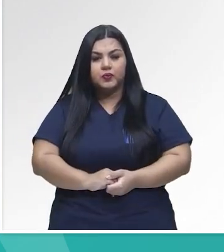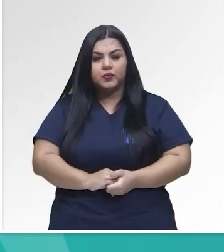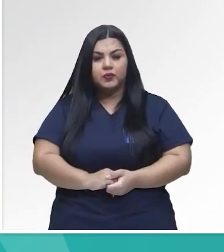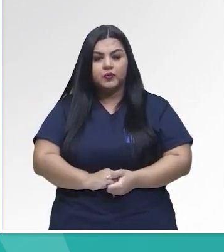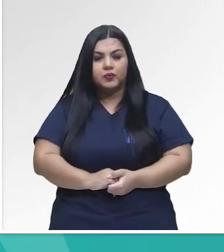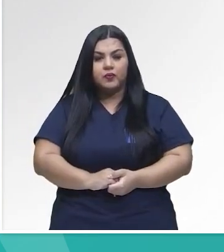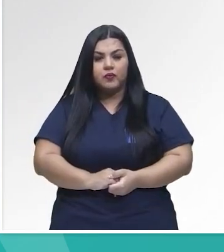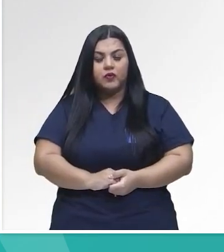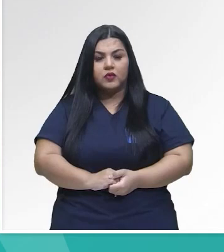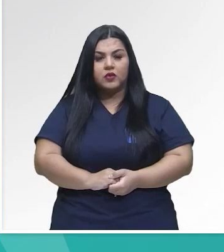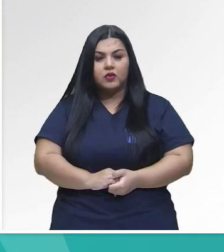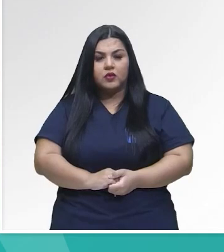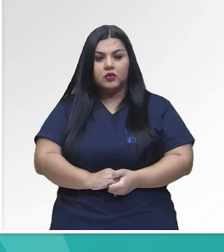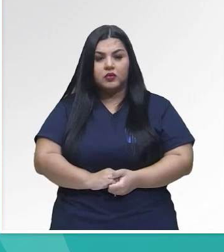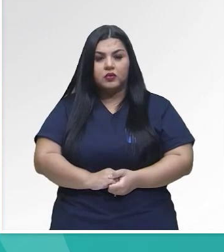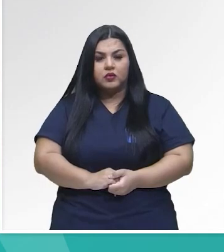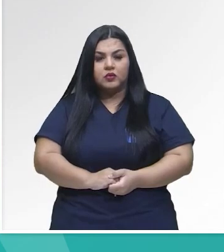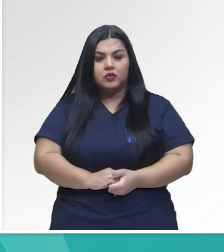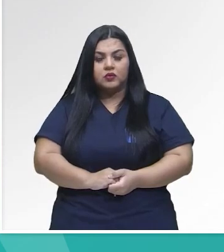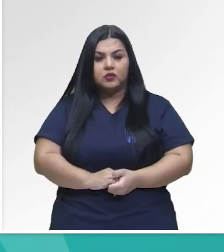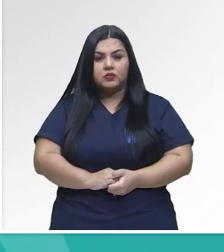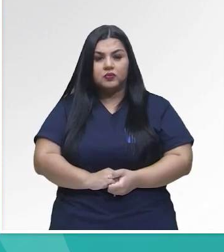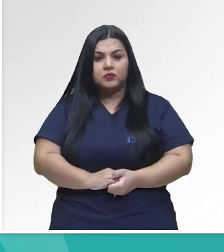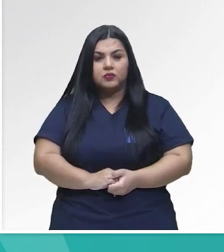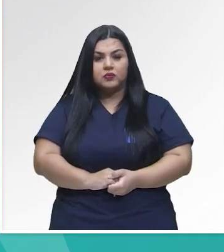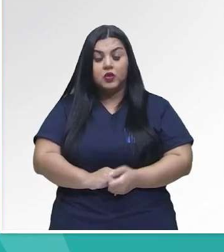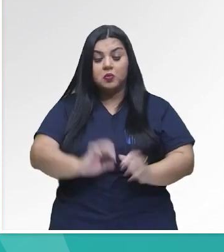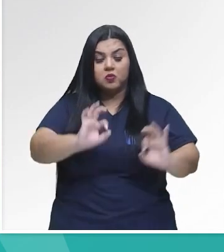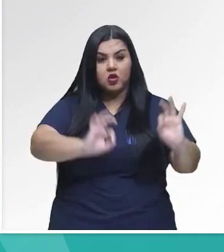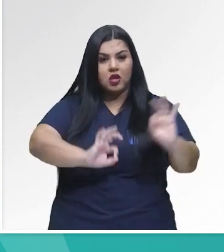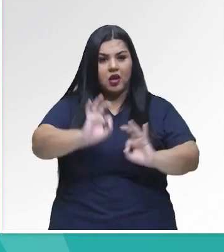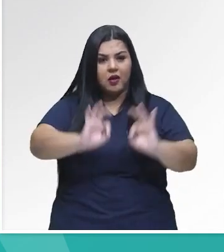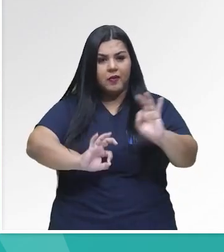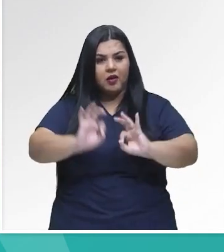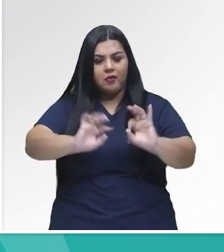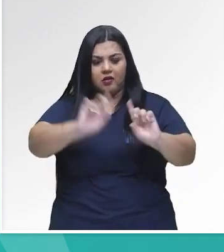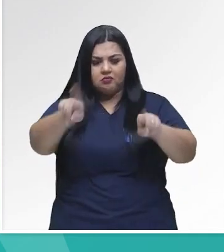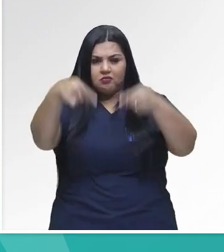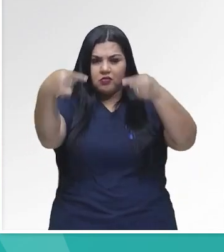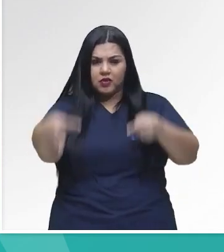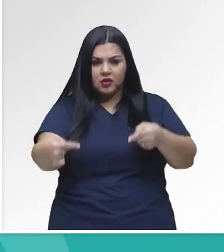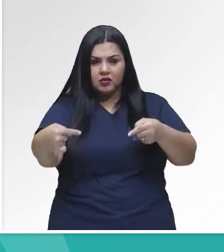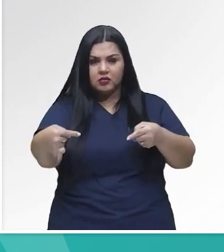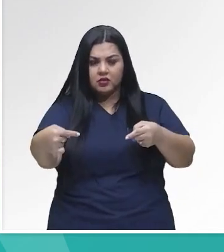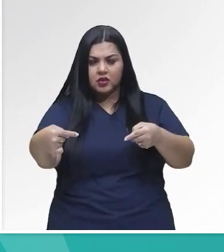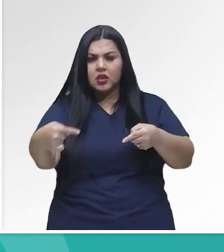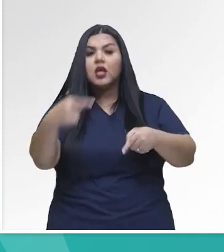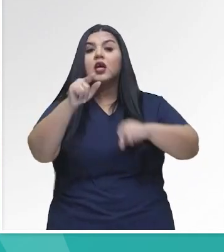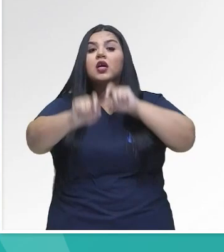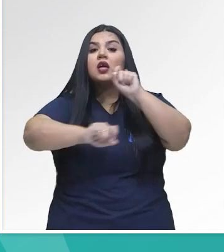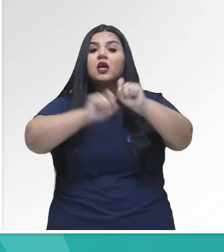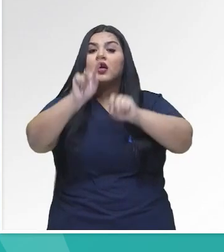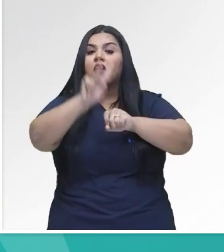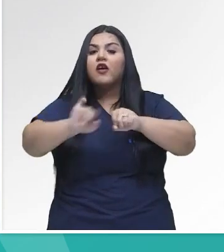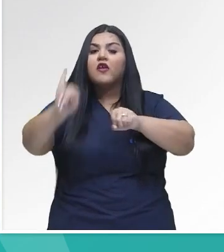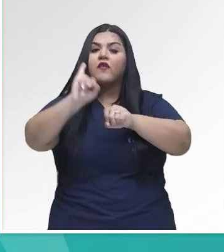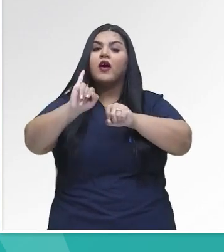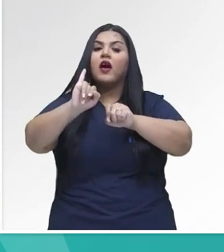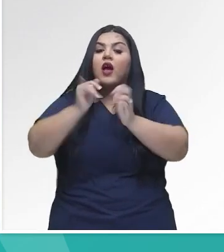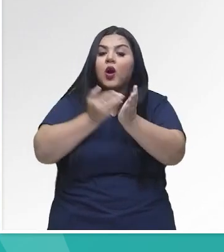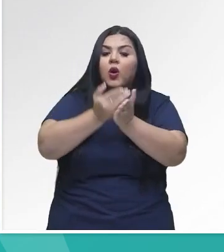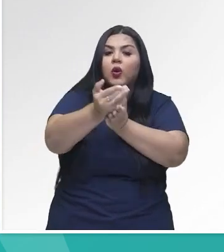Estão todos posicionados, preparados para a batalha. Então, quem vai iniciar a